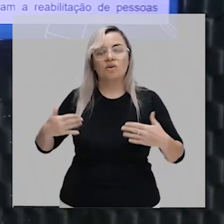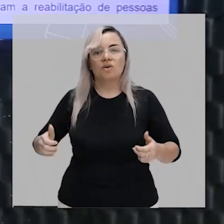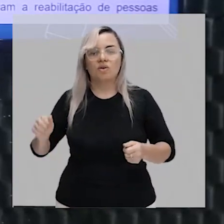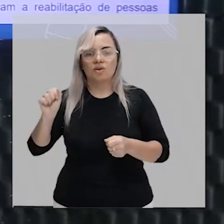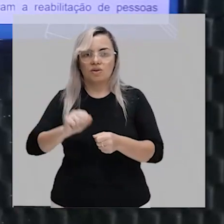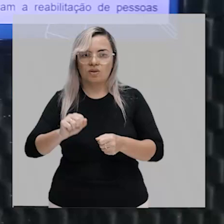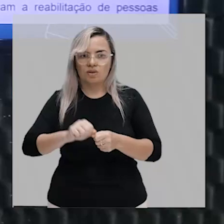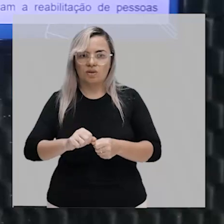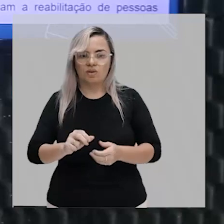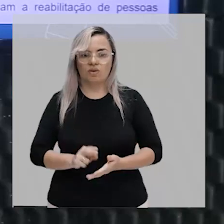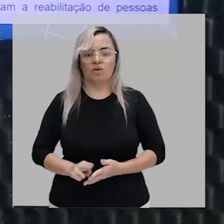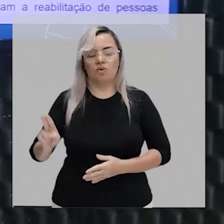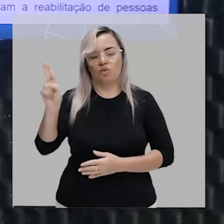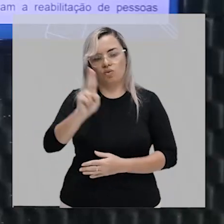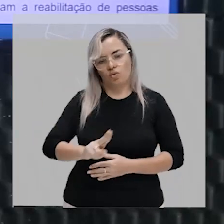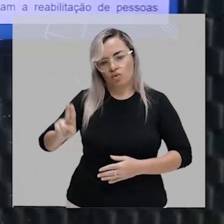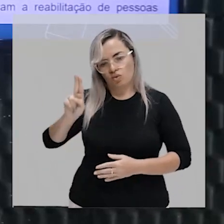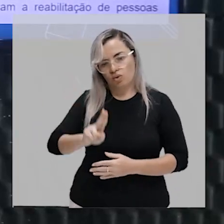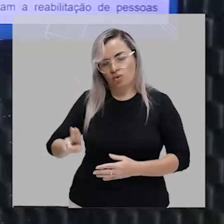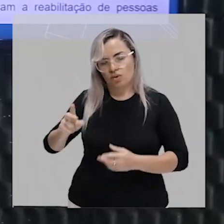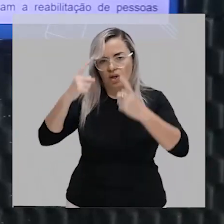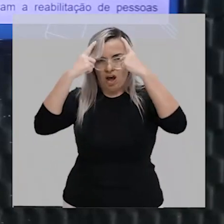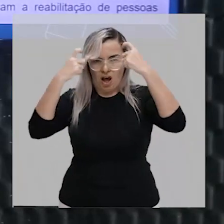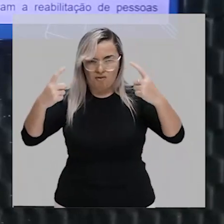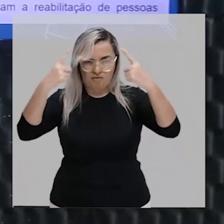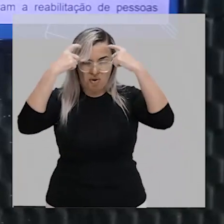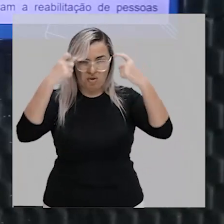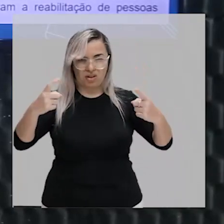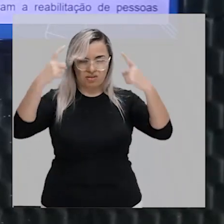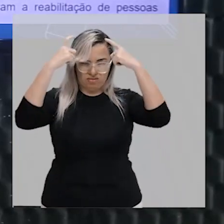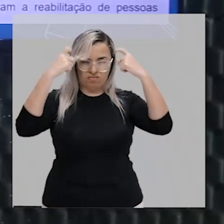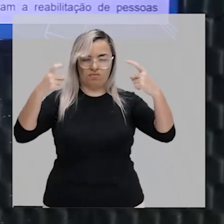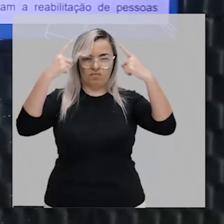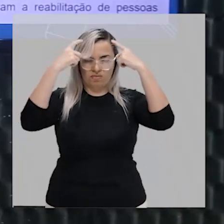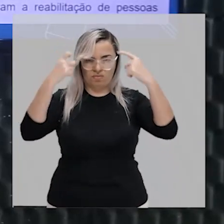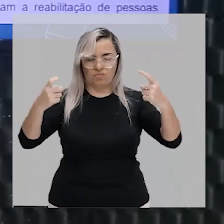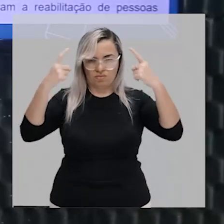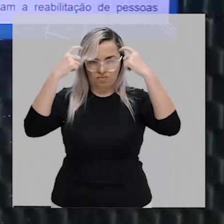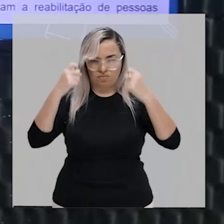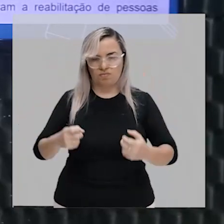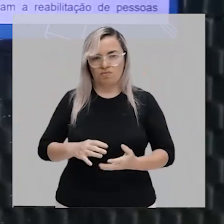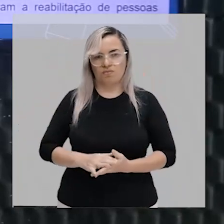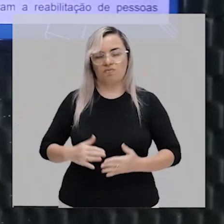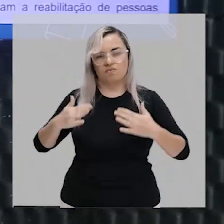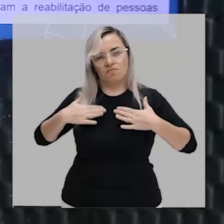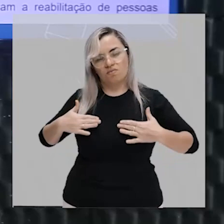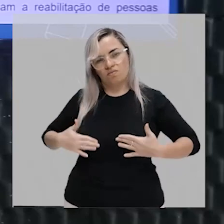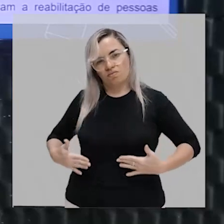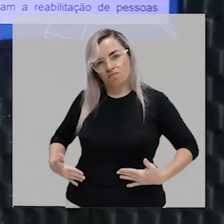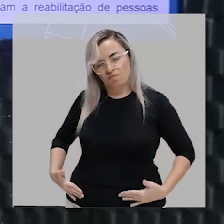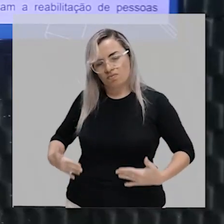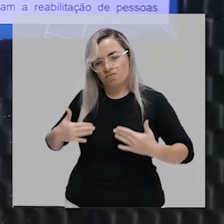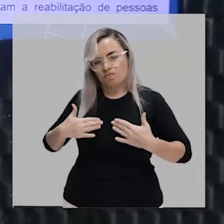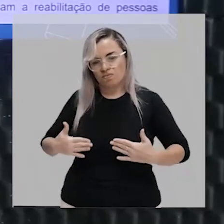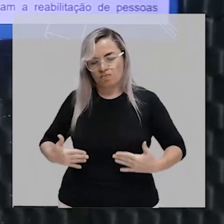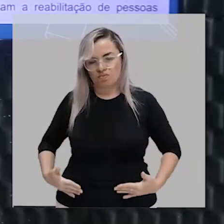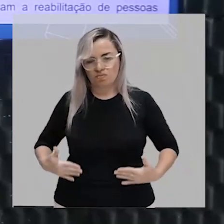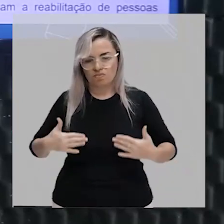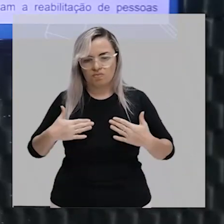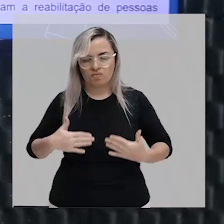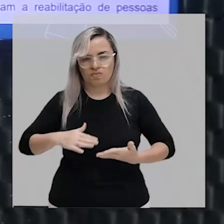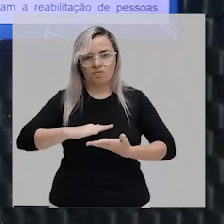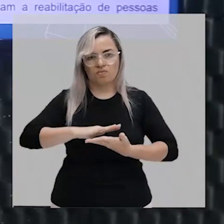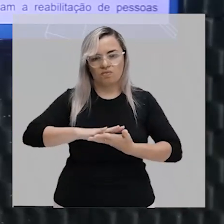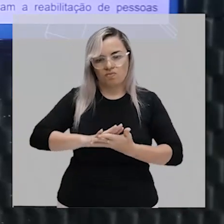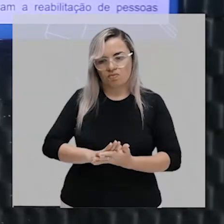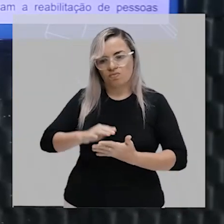Usou prática de eugenia, usou a violência física, esterilizando inclusive esses